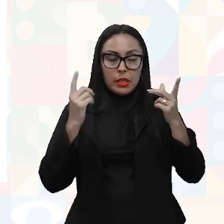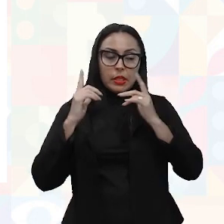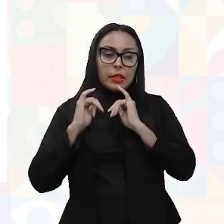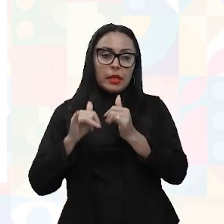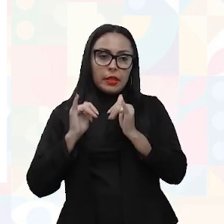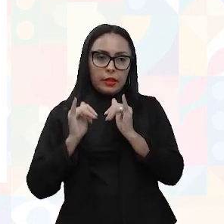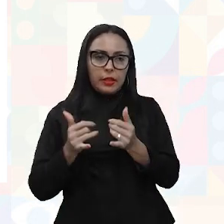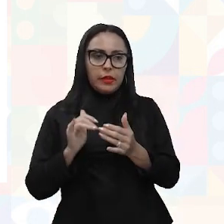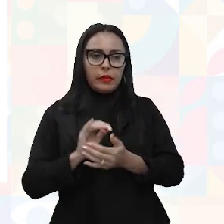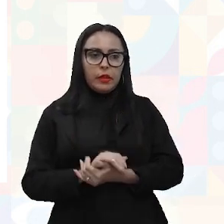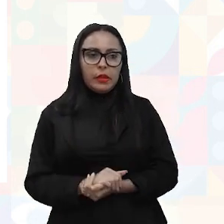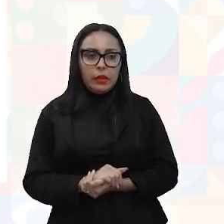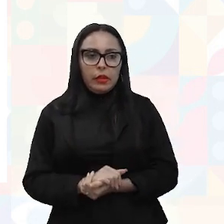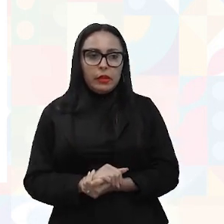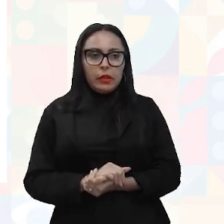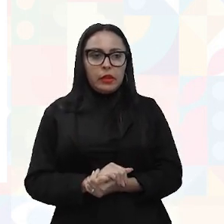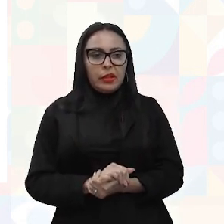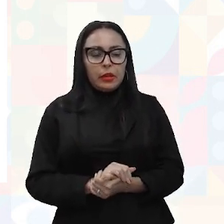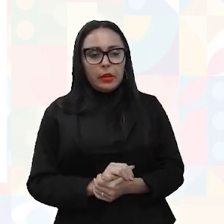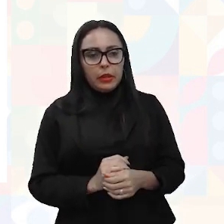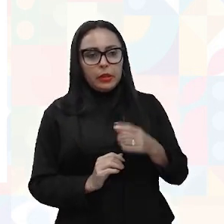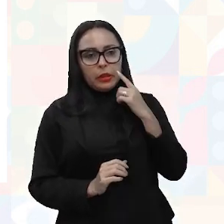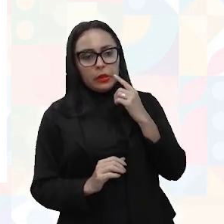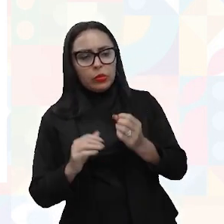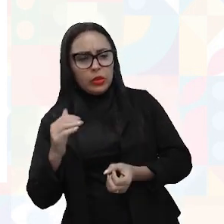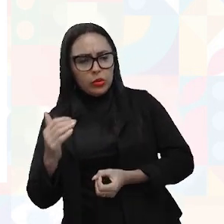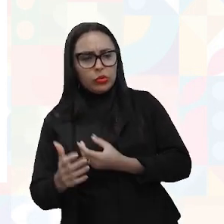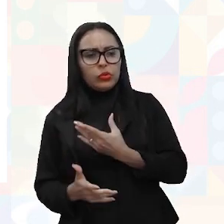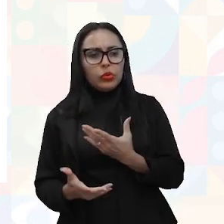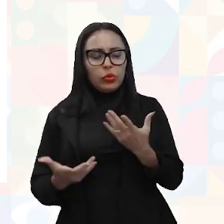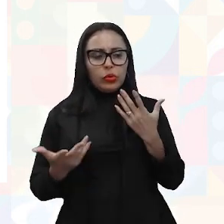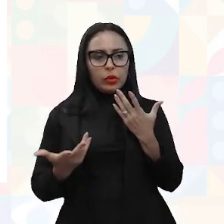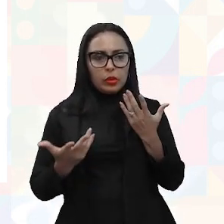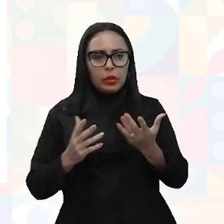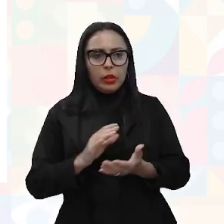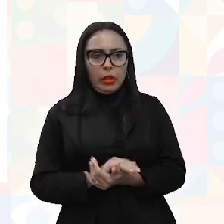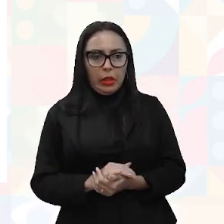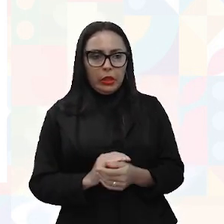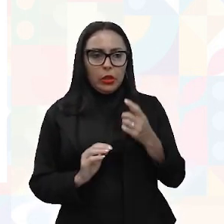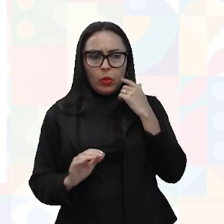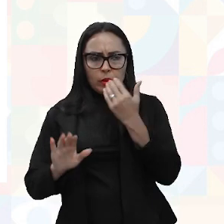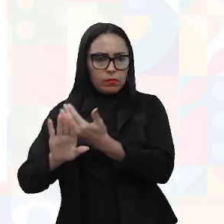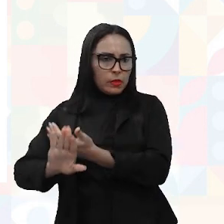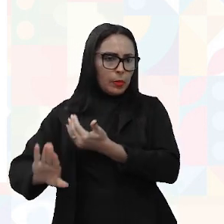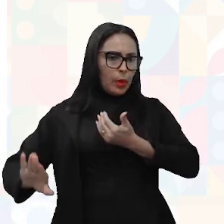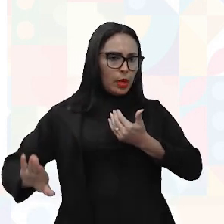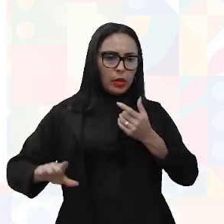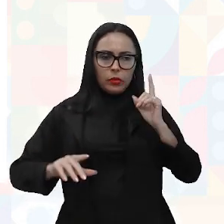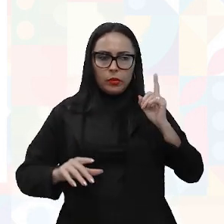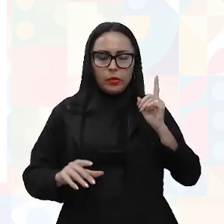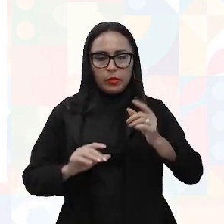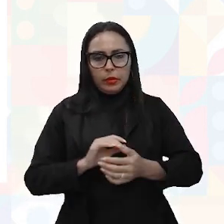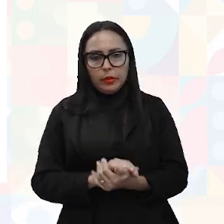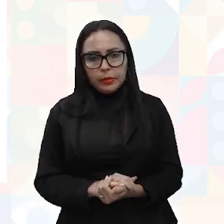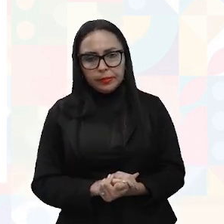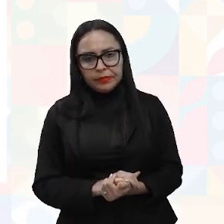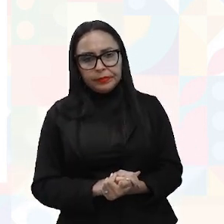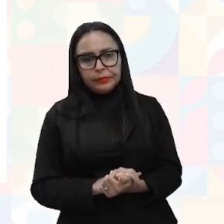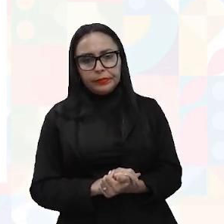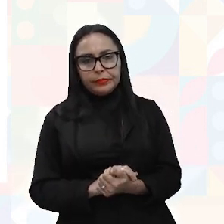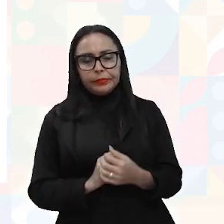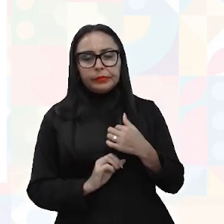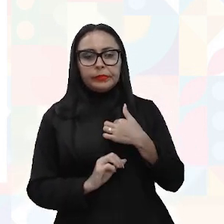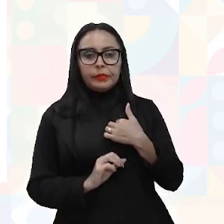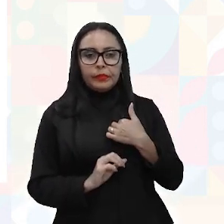narrativa. Monster Hunter é um jogo que a narrativa cria o jogo. Então, tipo, não é um jogo separado da narrativa. O Monster Hunter, ele